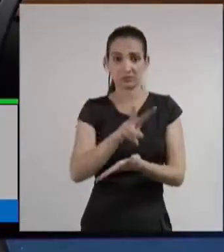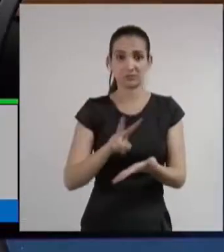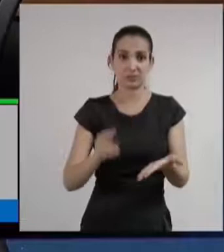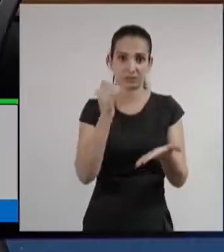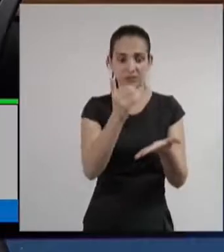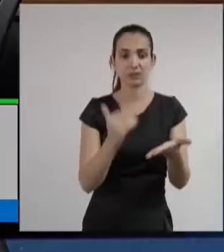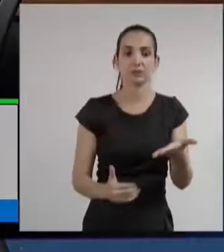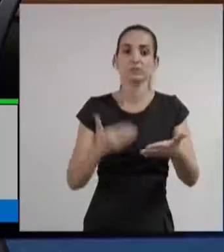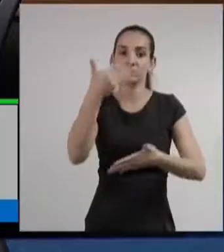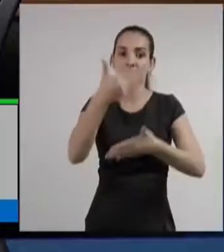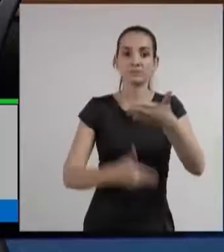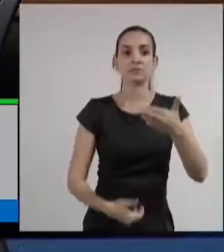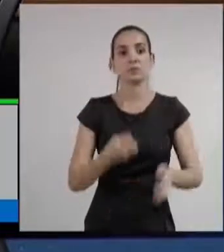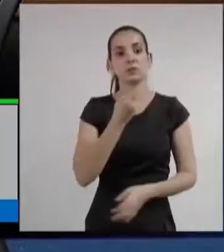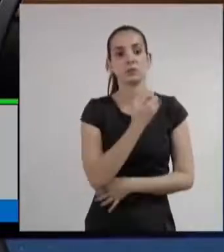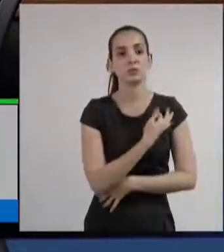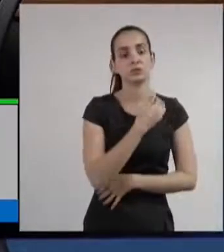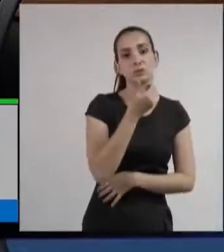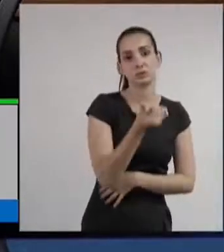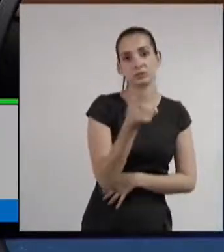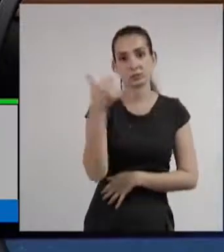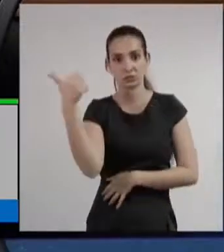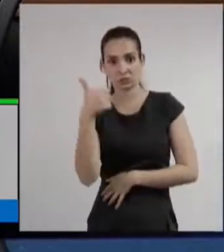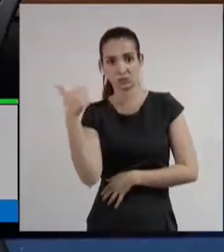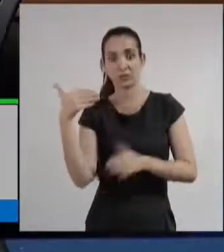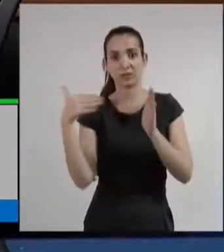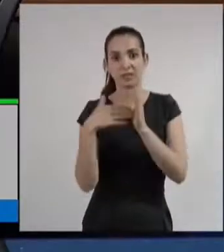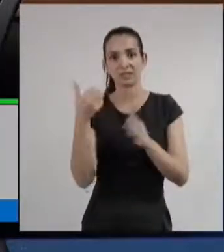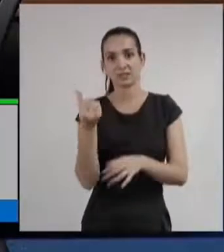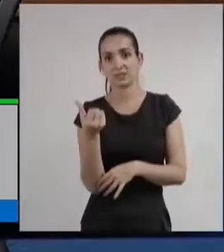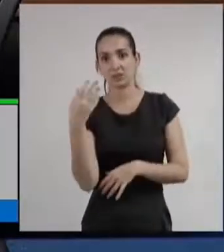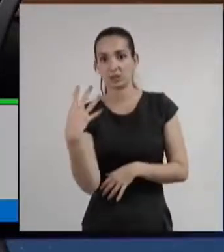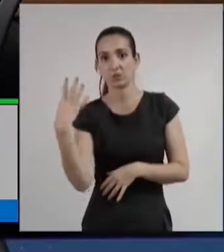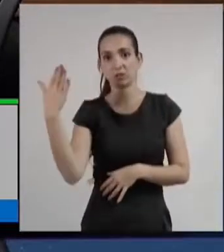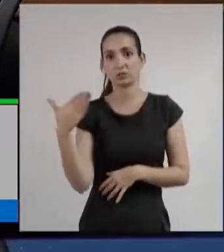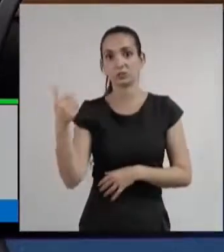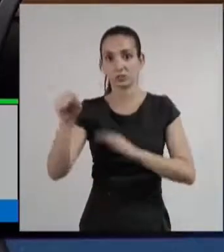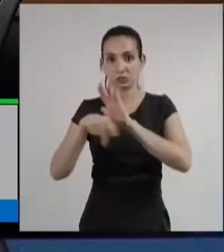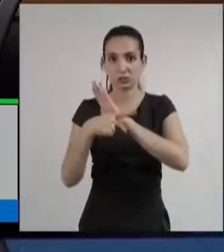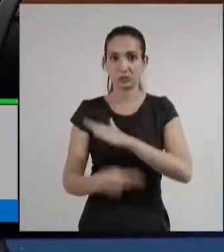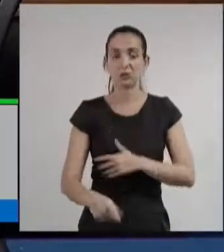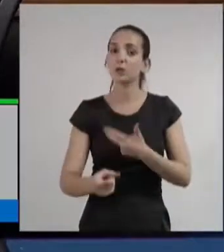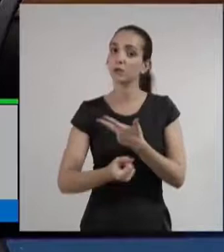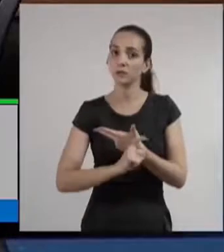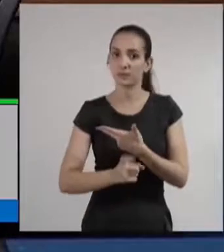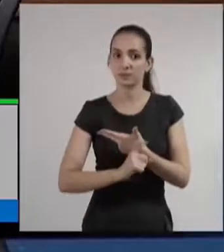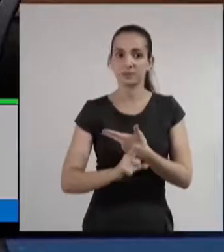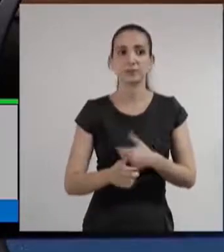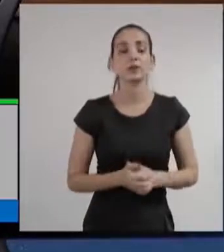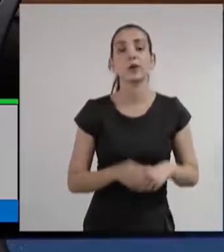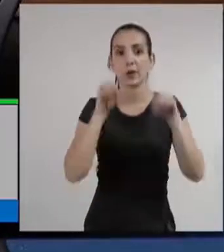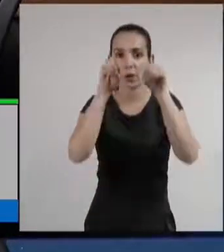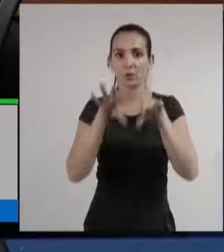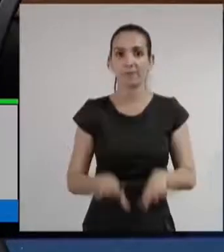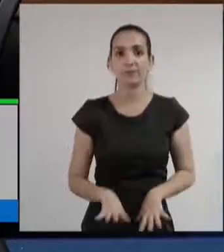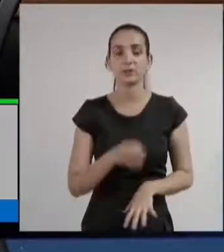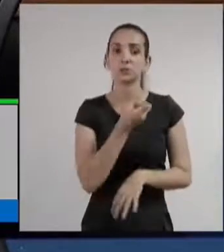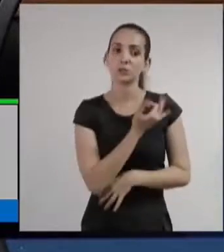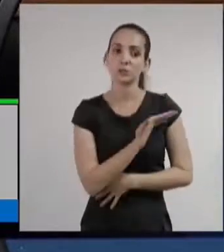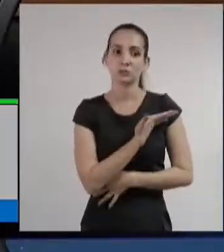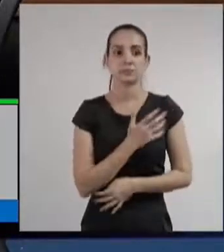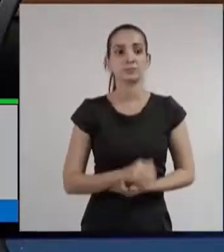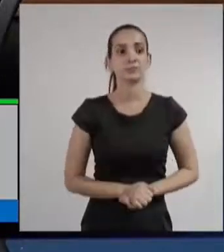expedientes. Mensagens número 61 a 64 de 2018 do Poder Executivo. Ofício